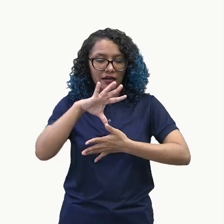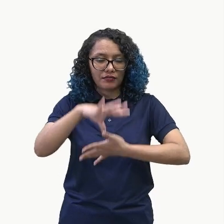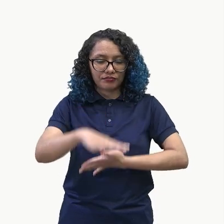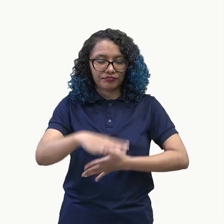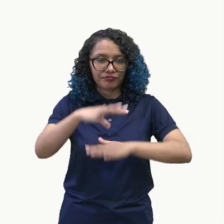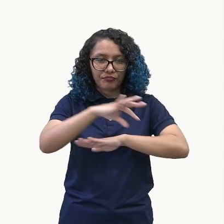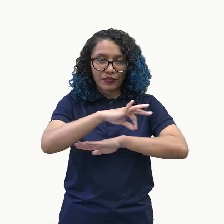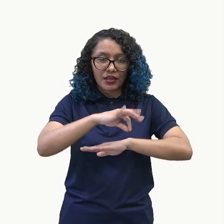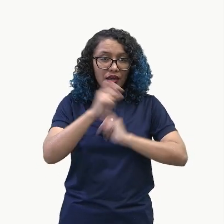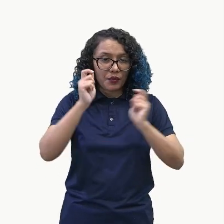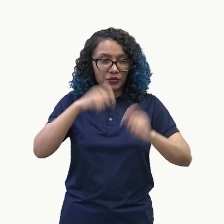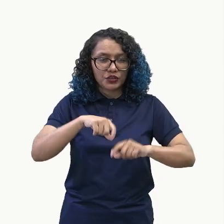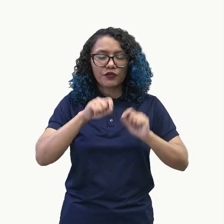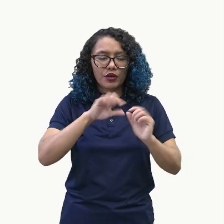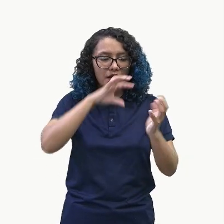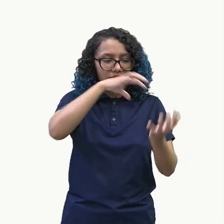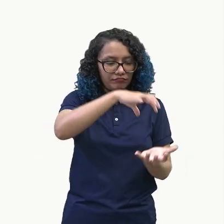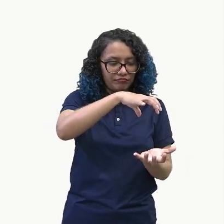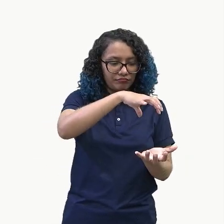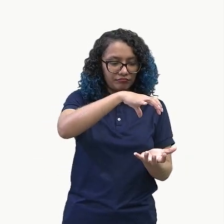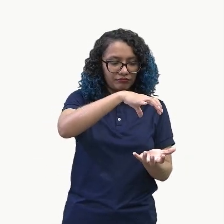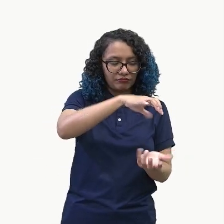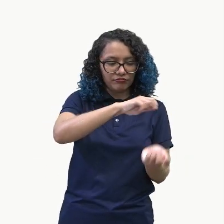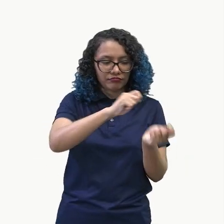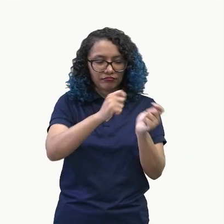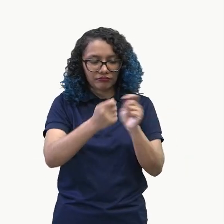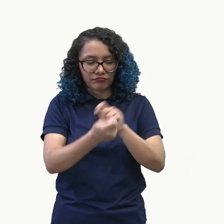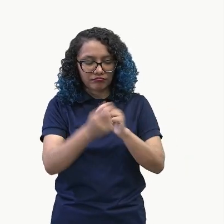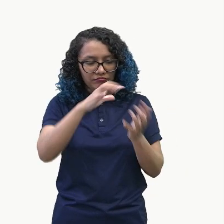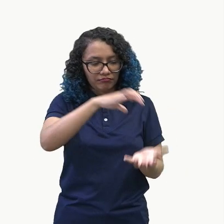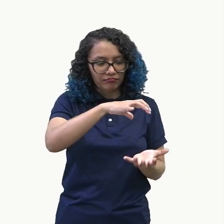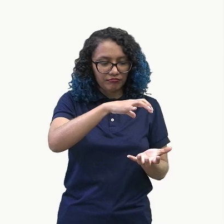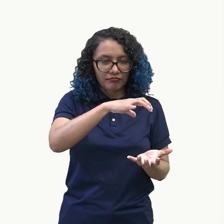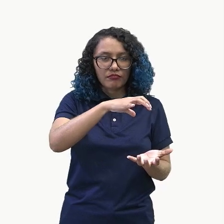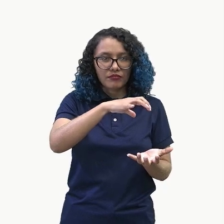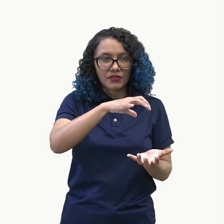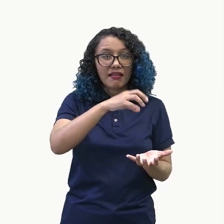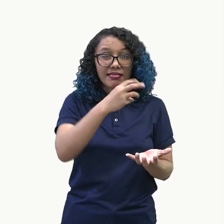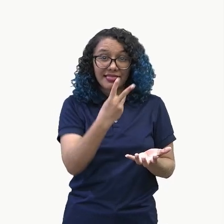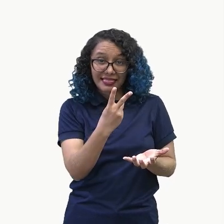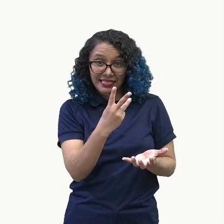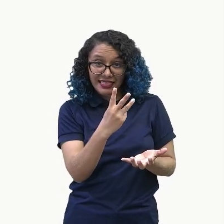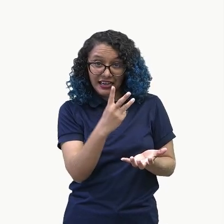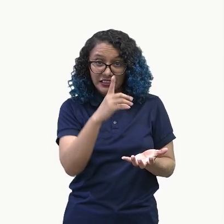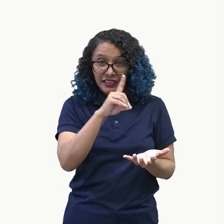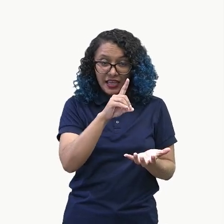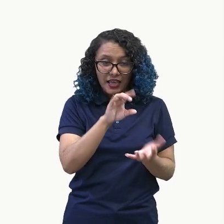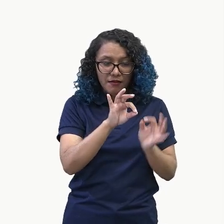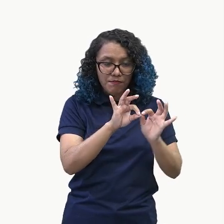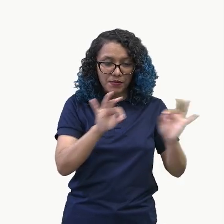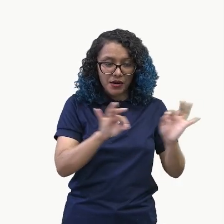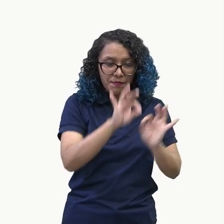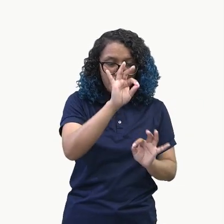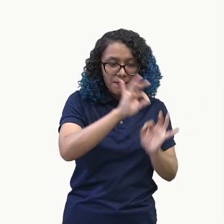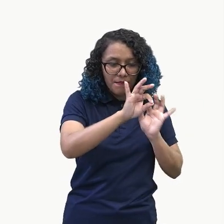transpor essa geóide, que é a Terra, que está num plano tridimensional, para uma